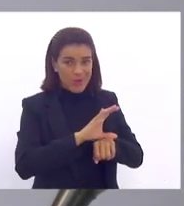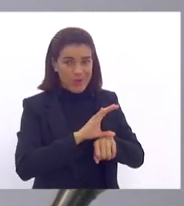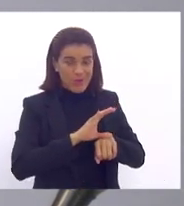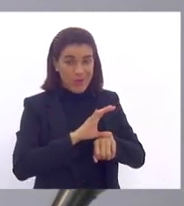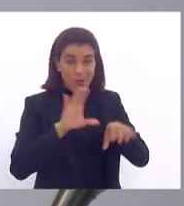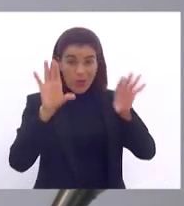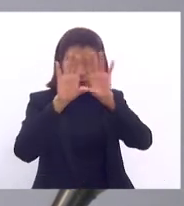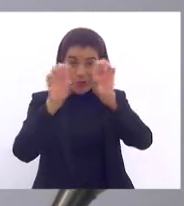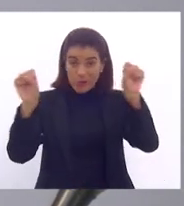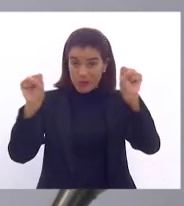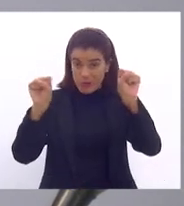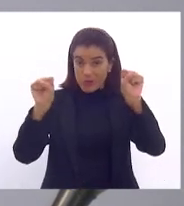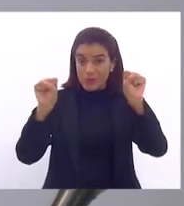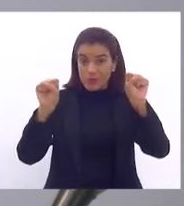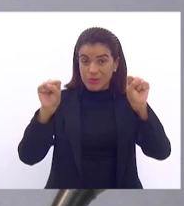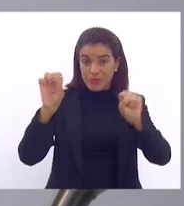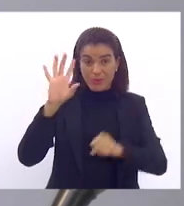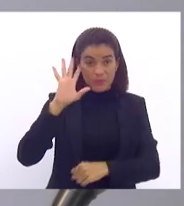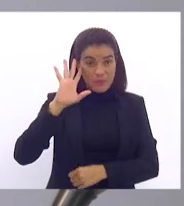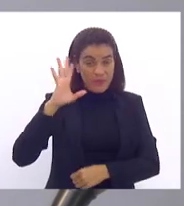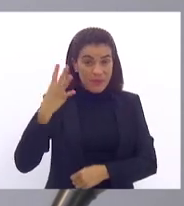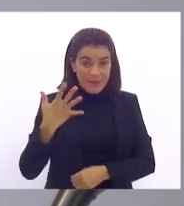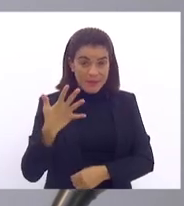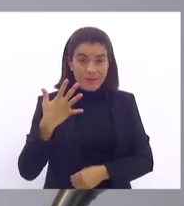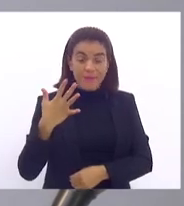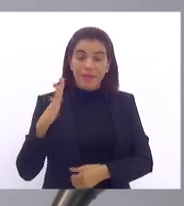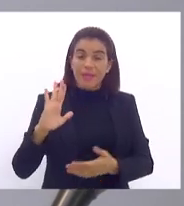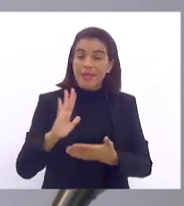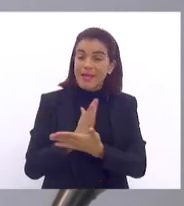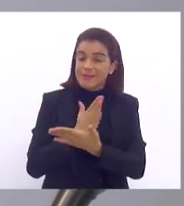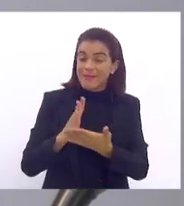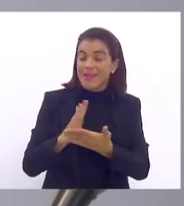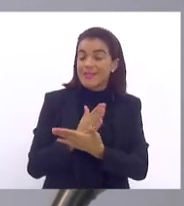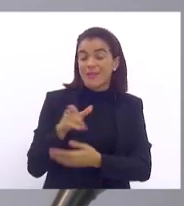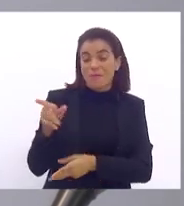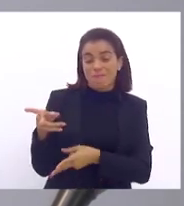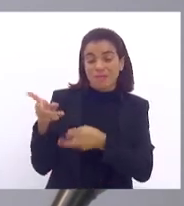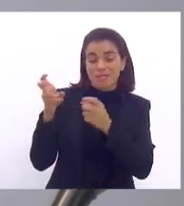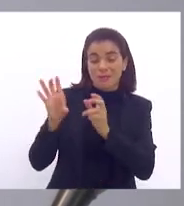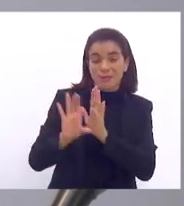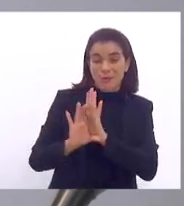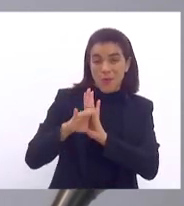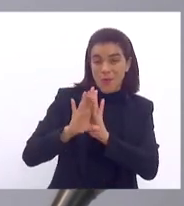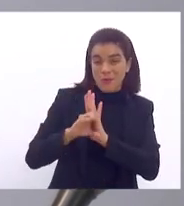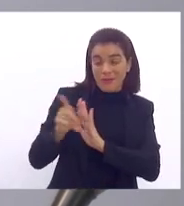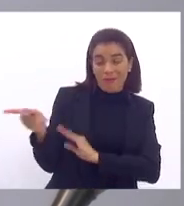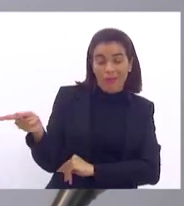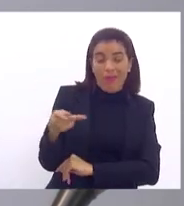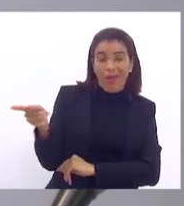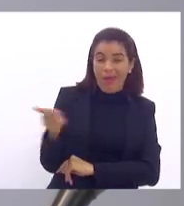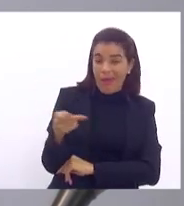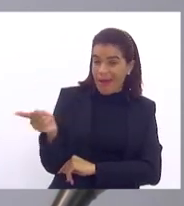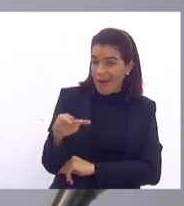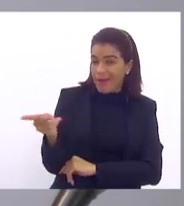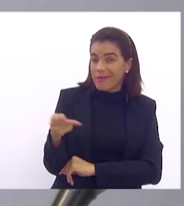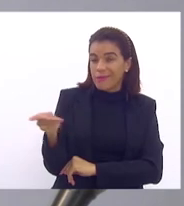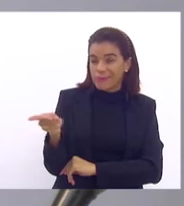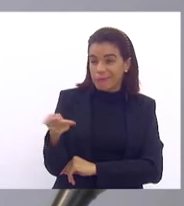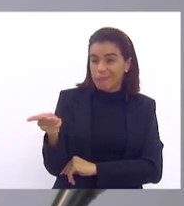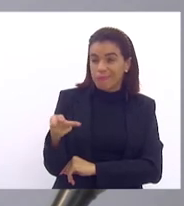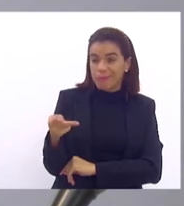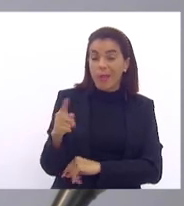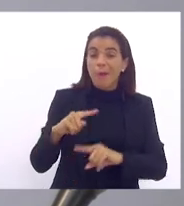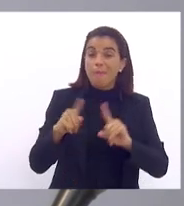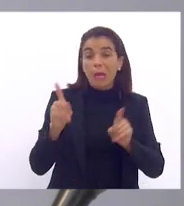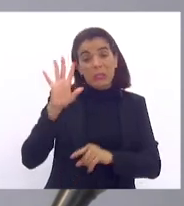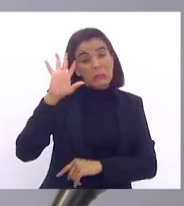Supremo decide e muitas vezes no meu conceito decide errado né mas